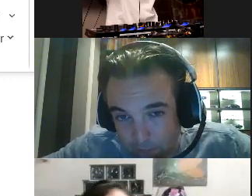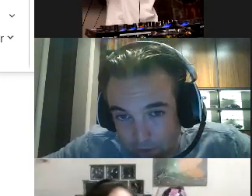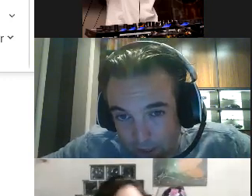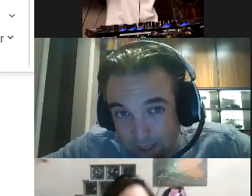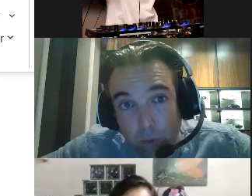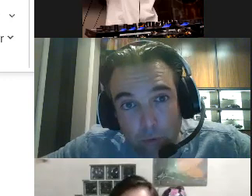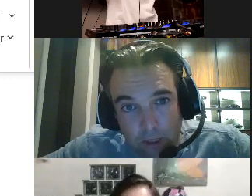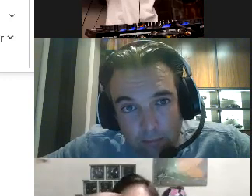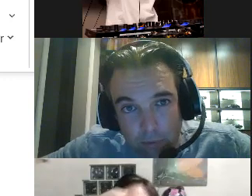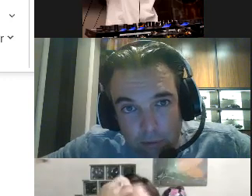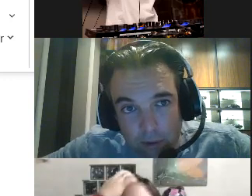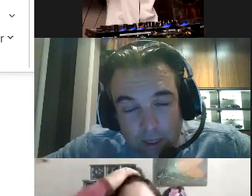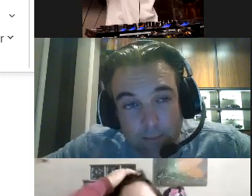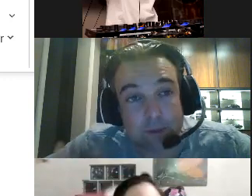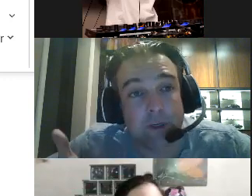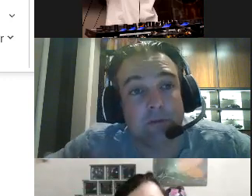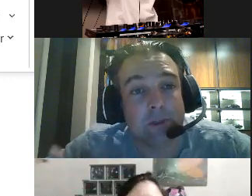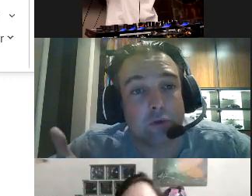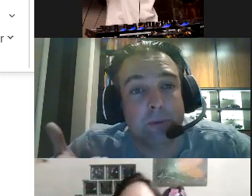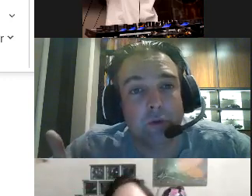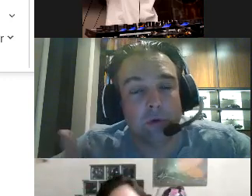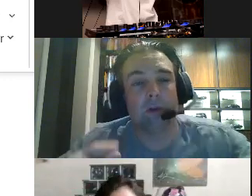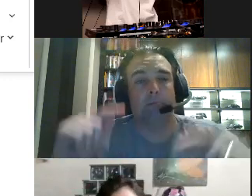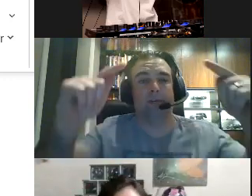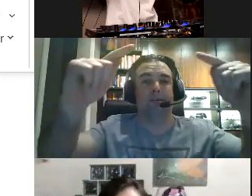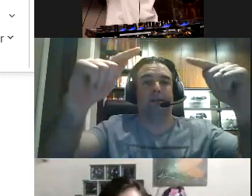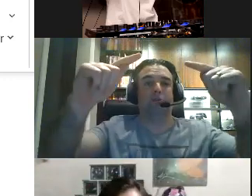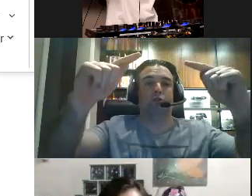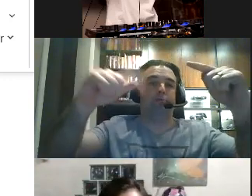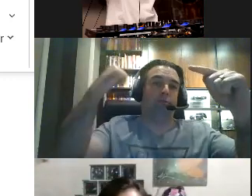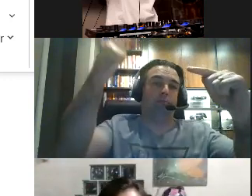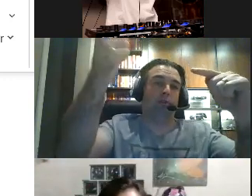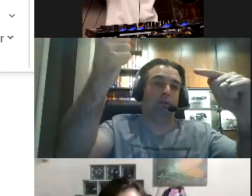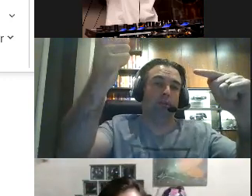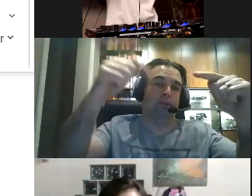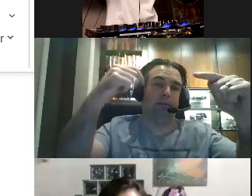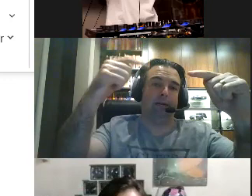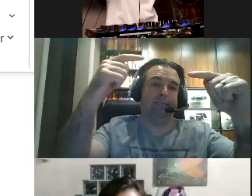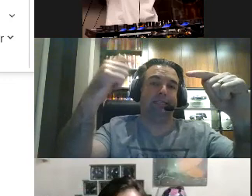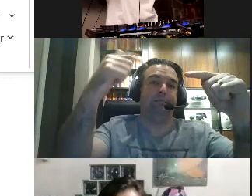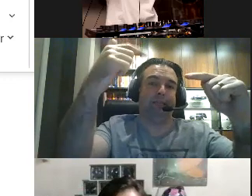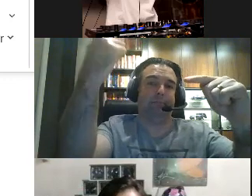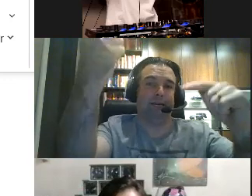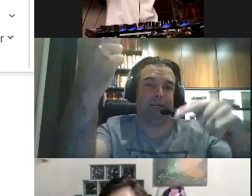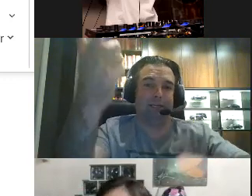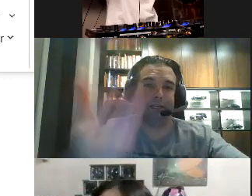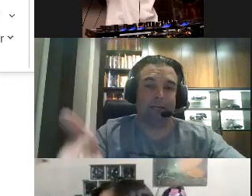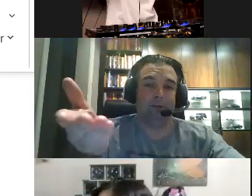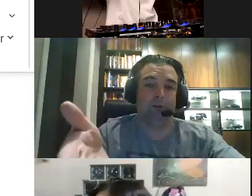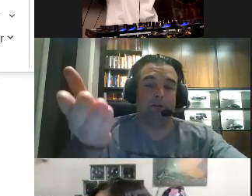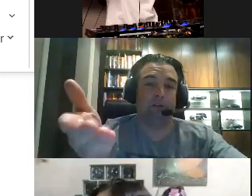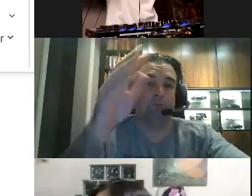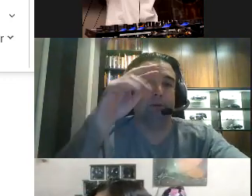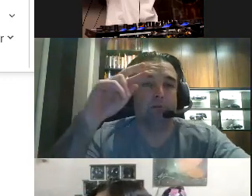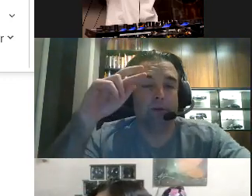foto. Tá bom o tempo, mas o nível tá subindo, porque tá chovendo a montante, acima da barragem,